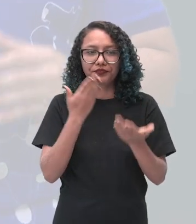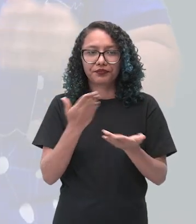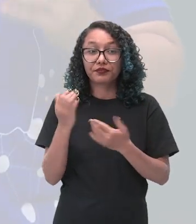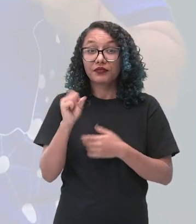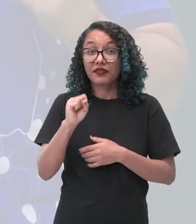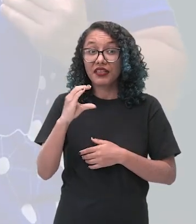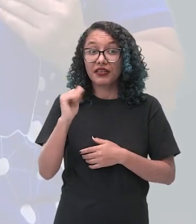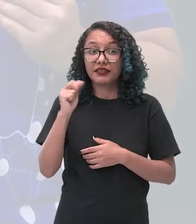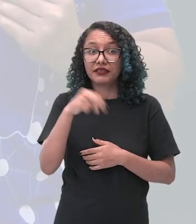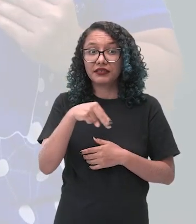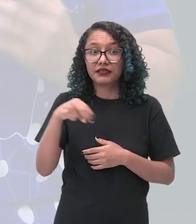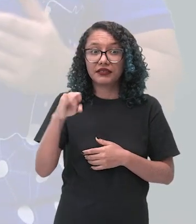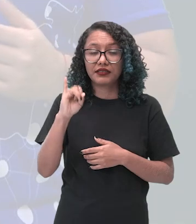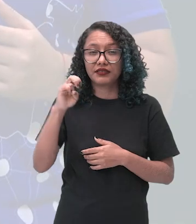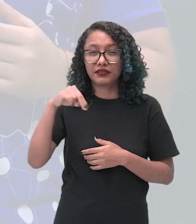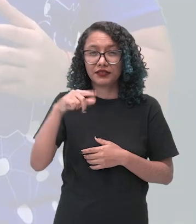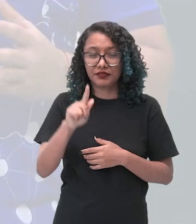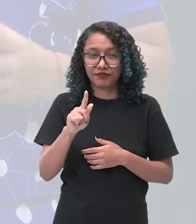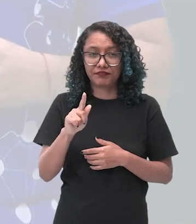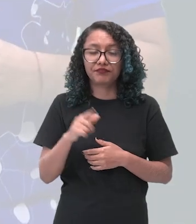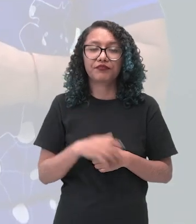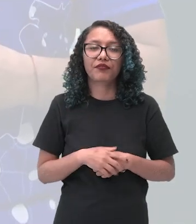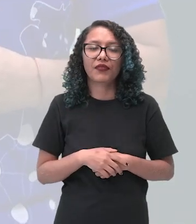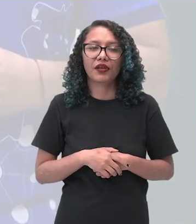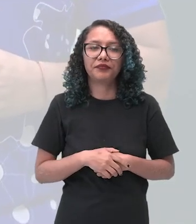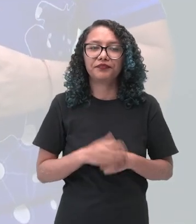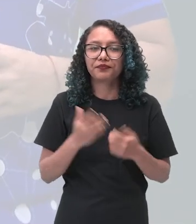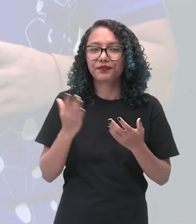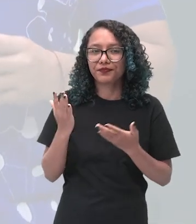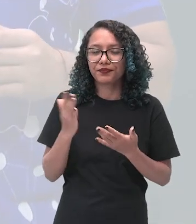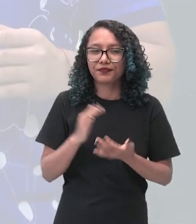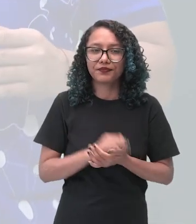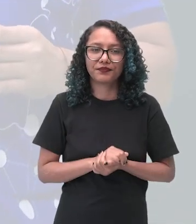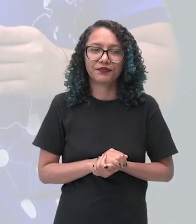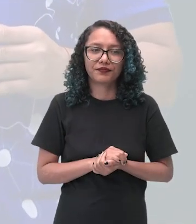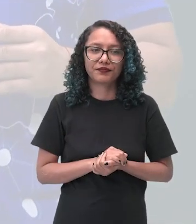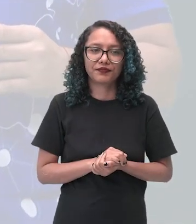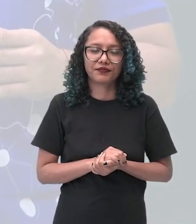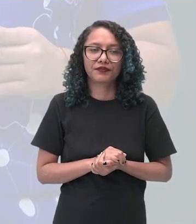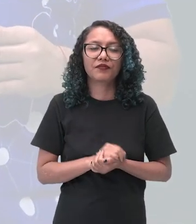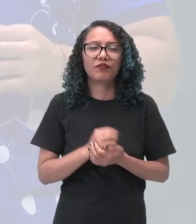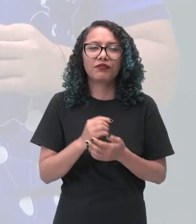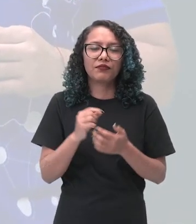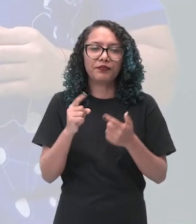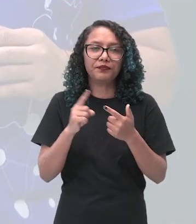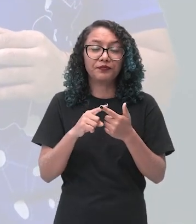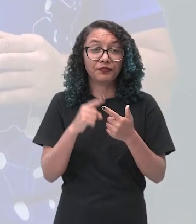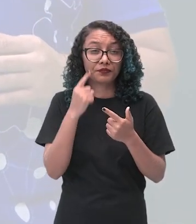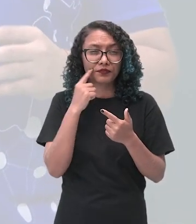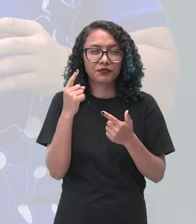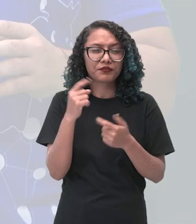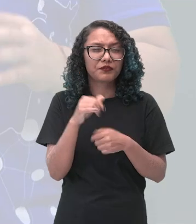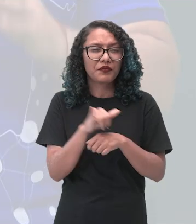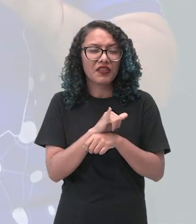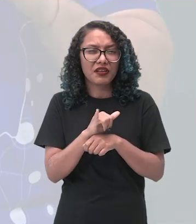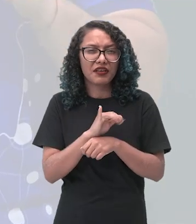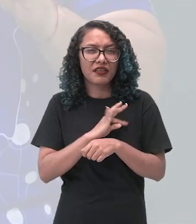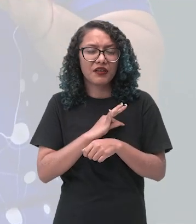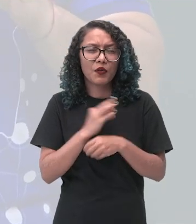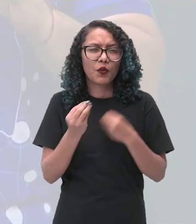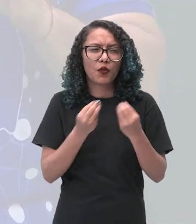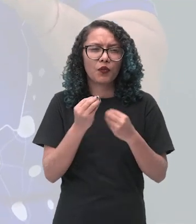scanning. Skimming foi a primeira, agora scanning. A técnica de scanning, ela é utilizada para você